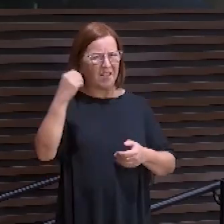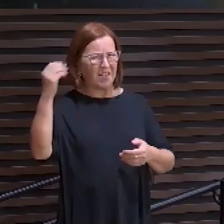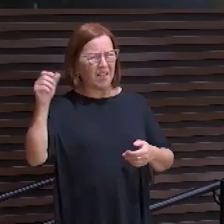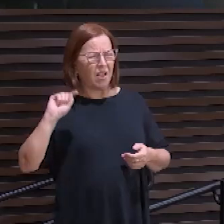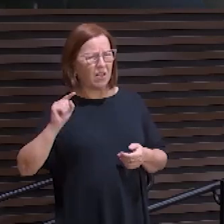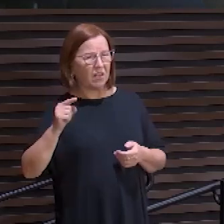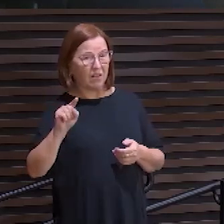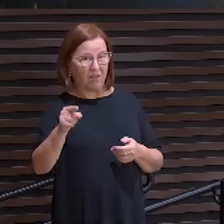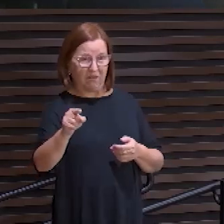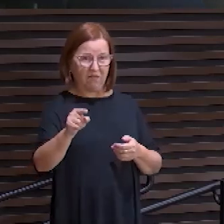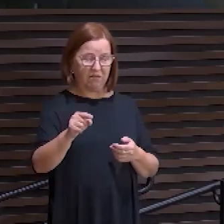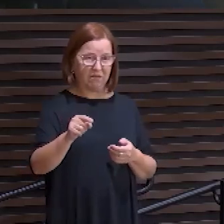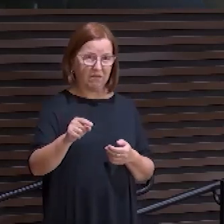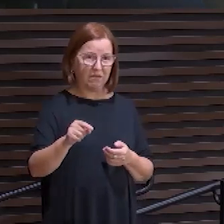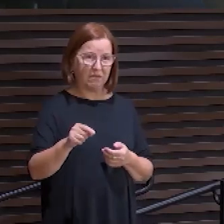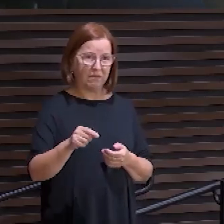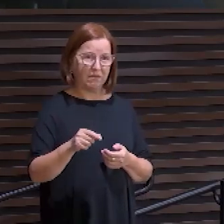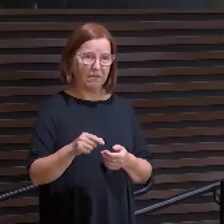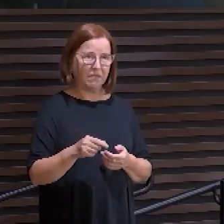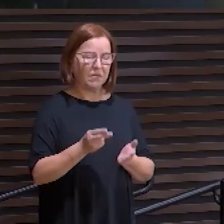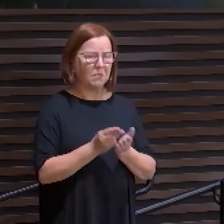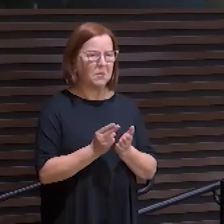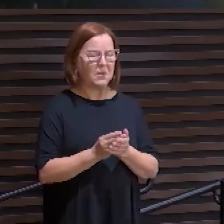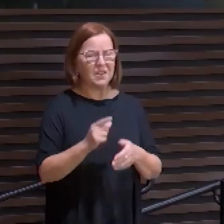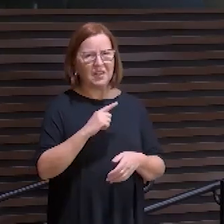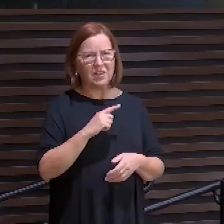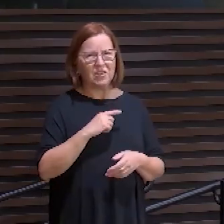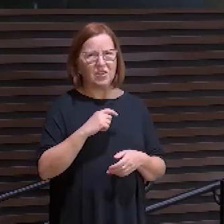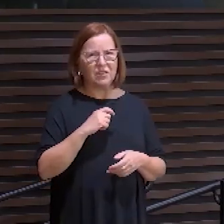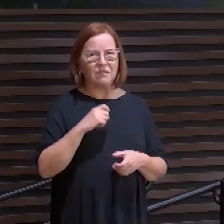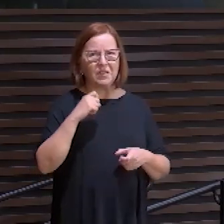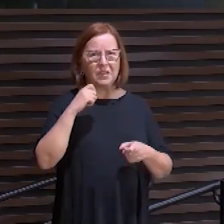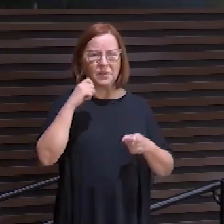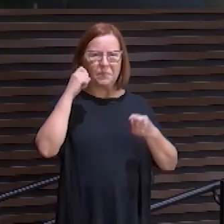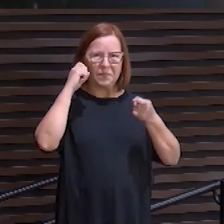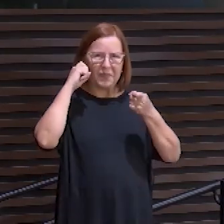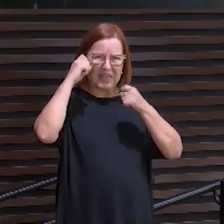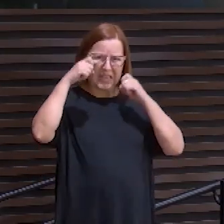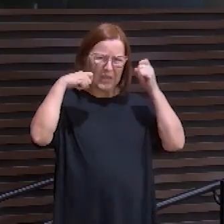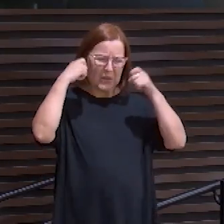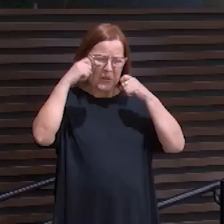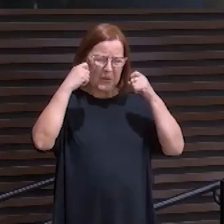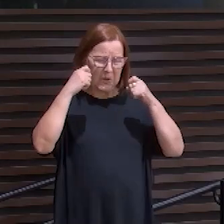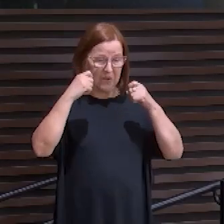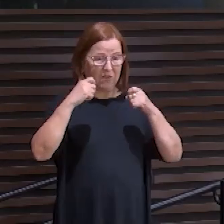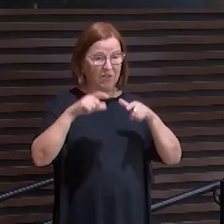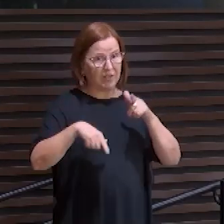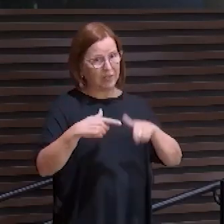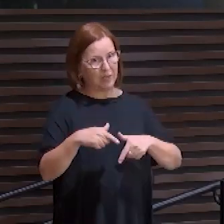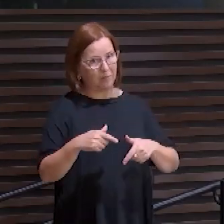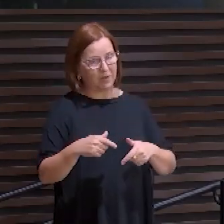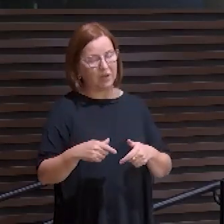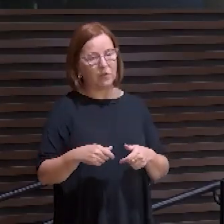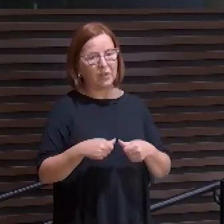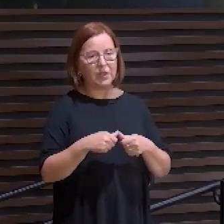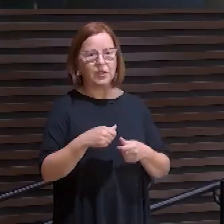de infinitas reuniões administrativas, Edward sempre